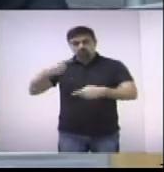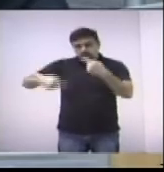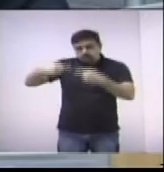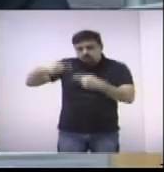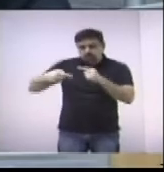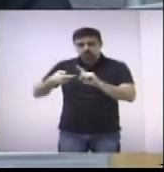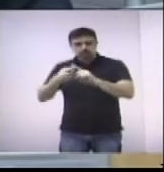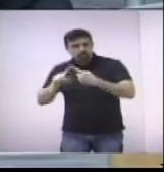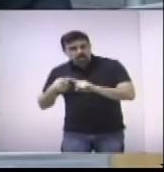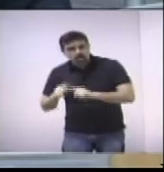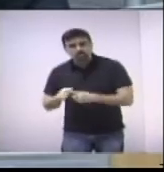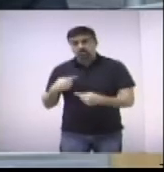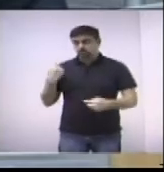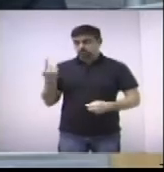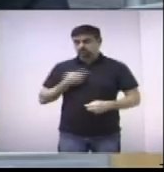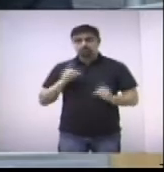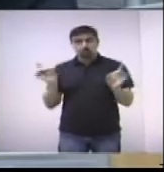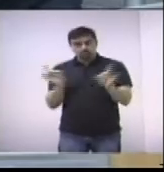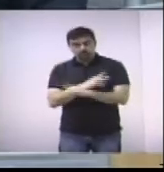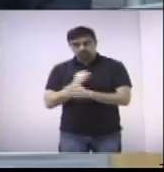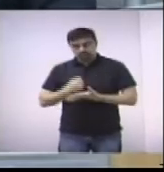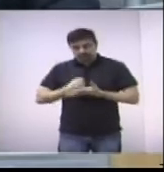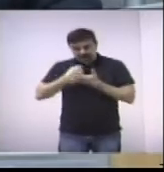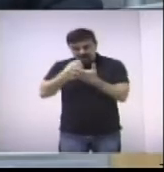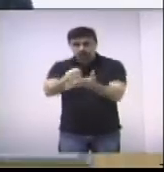municipais para o que deve é. Obrigado.